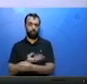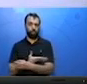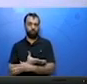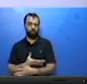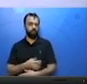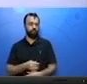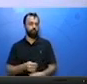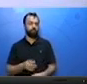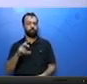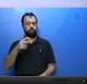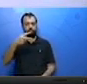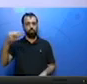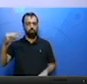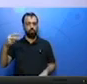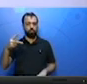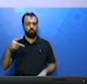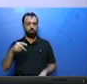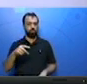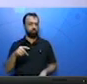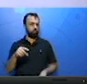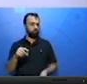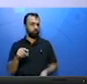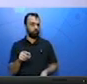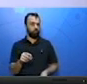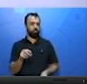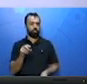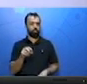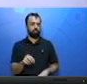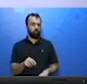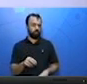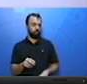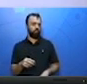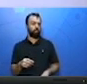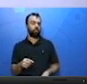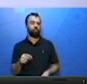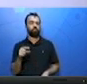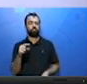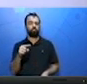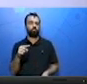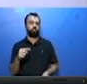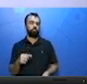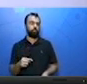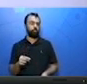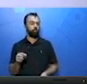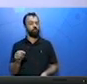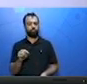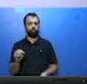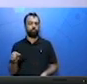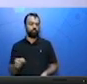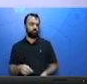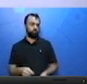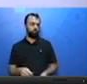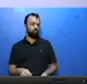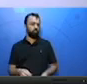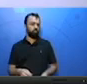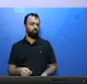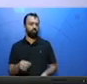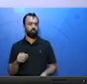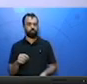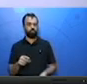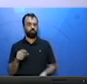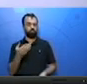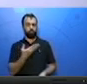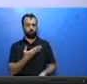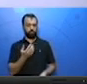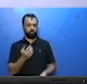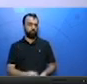Então, eu separei de 2 iguais, coloco dentro da raiz. Como não tem outro 2 igual com ele, na sequência, coloco ele